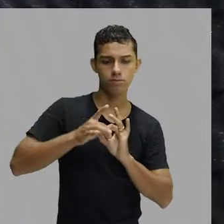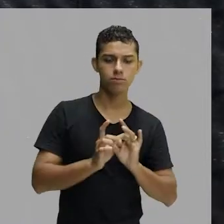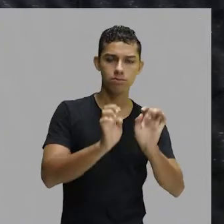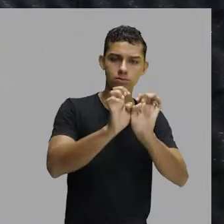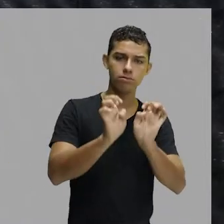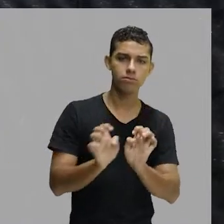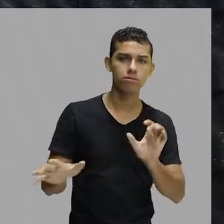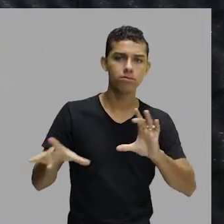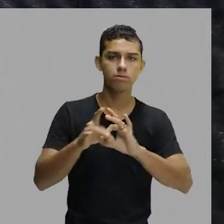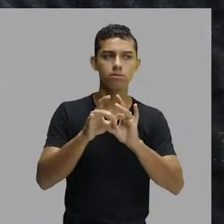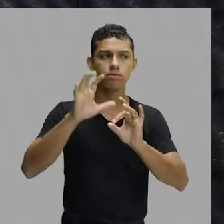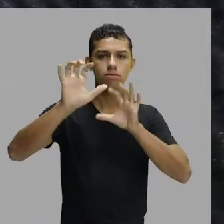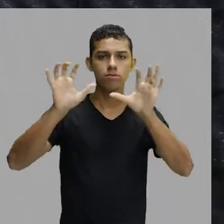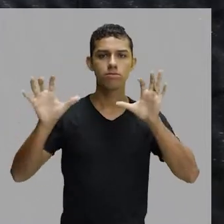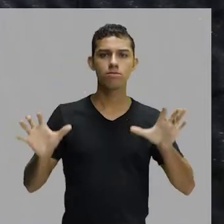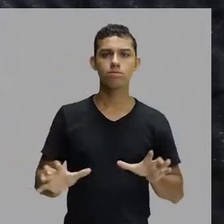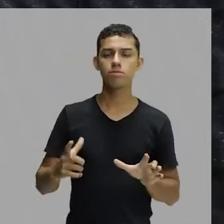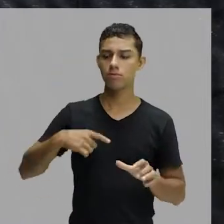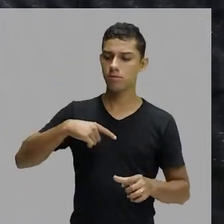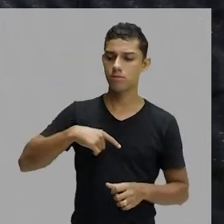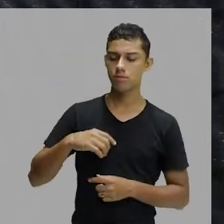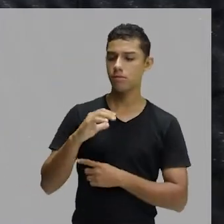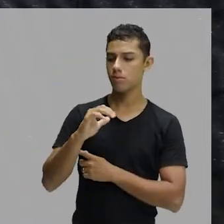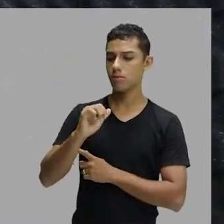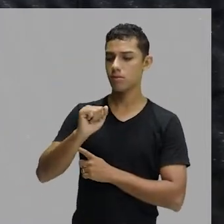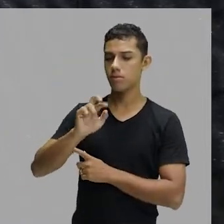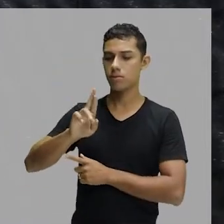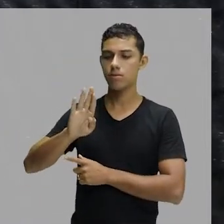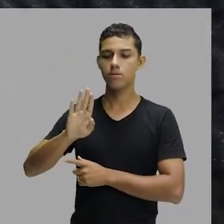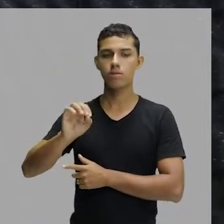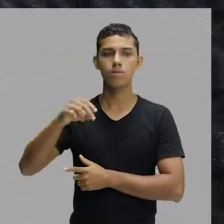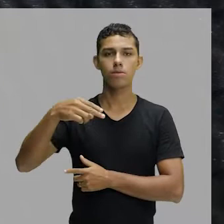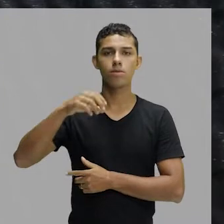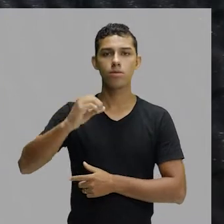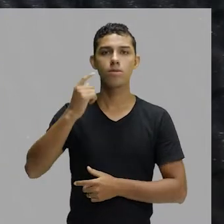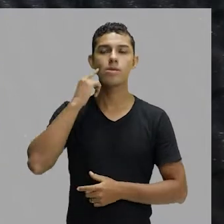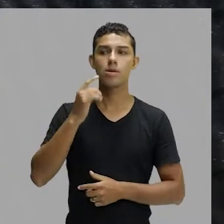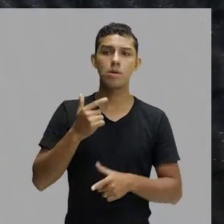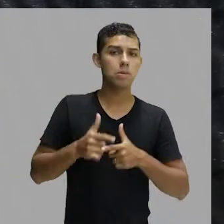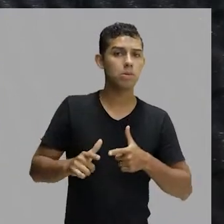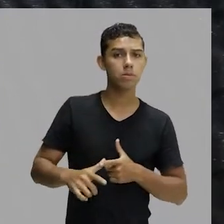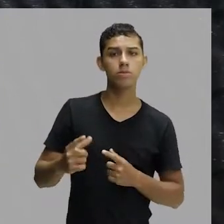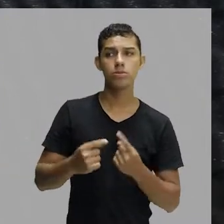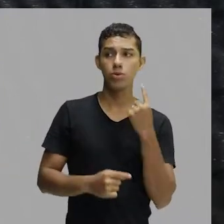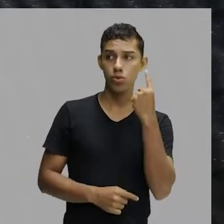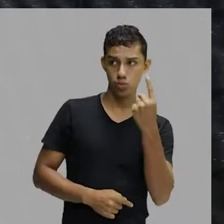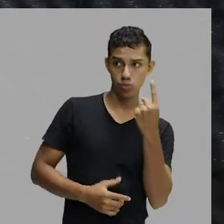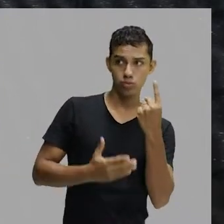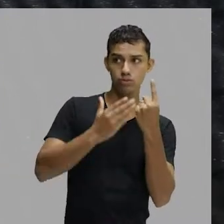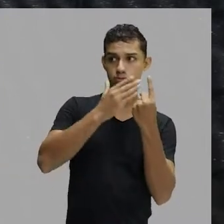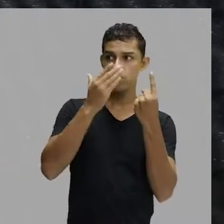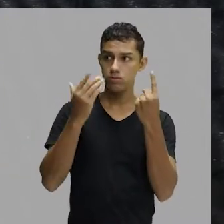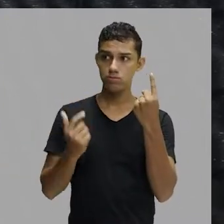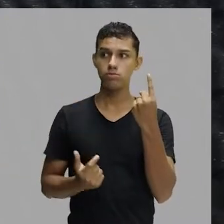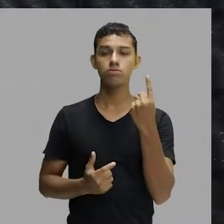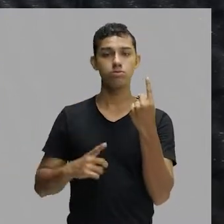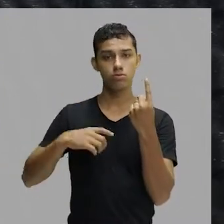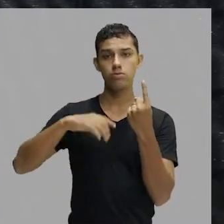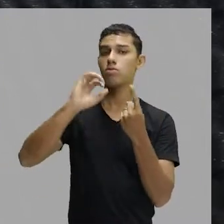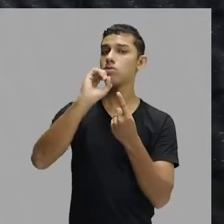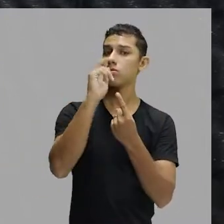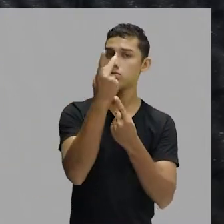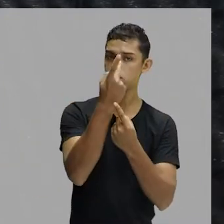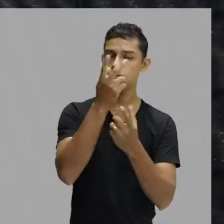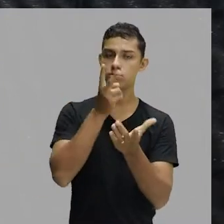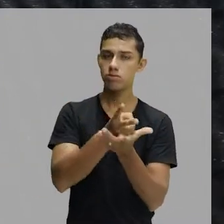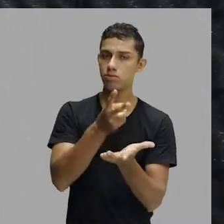estruturas que contenham carbonos? Sem problema. Carbono 1, carbono que tem hidroxila, sempre.